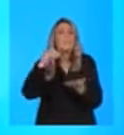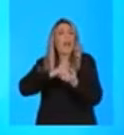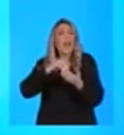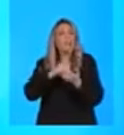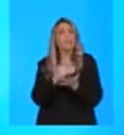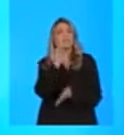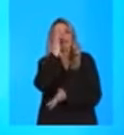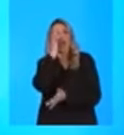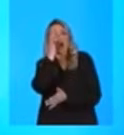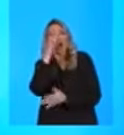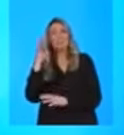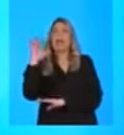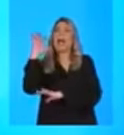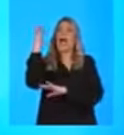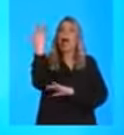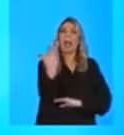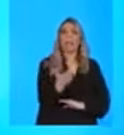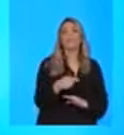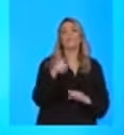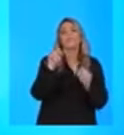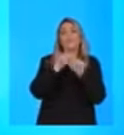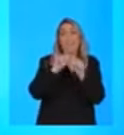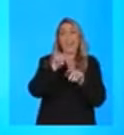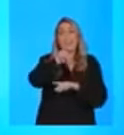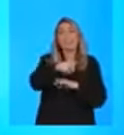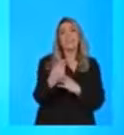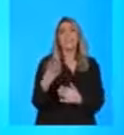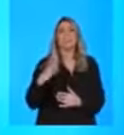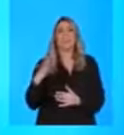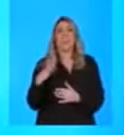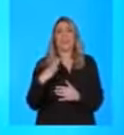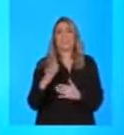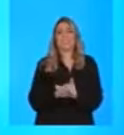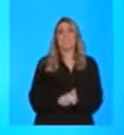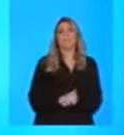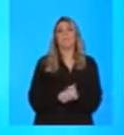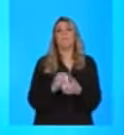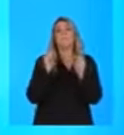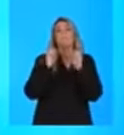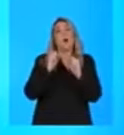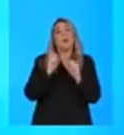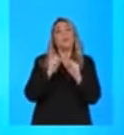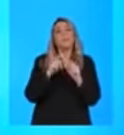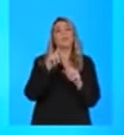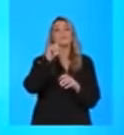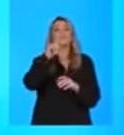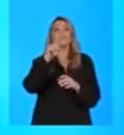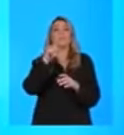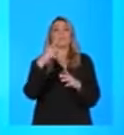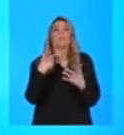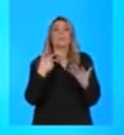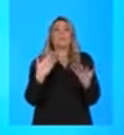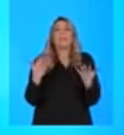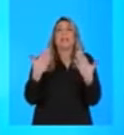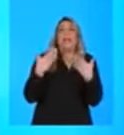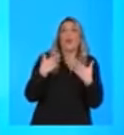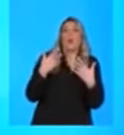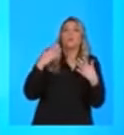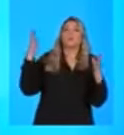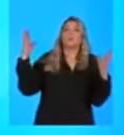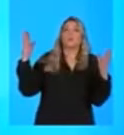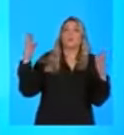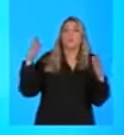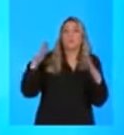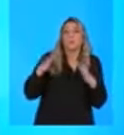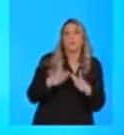né as árvores fazem com que as cidades com que os bairros melhor dizendo eles possam reduzir a temperatura para aqueles habitantes que